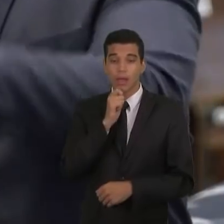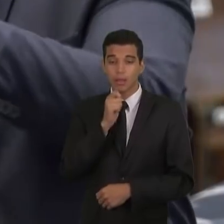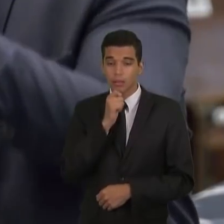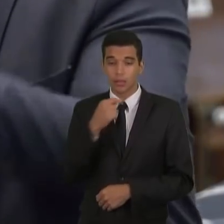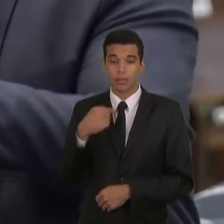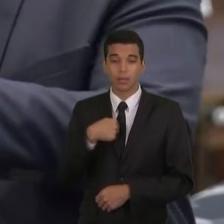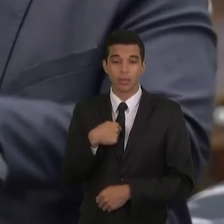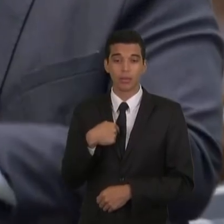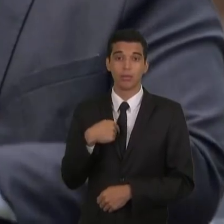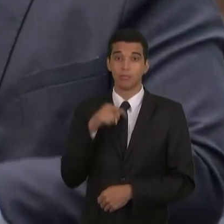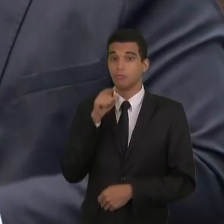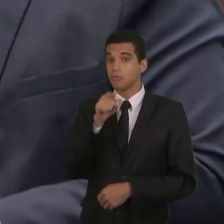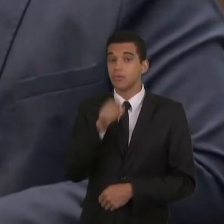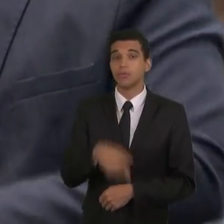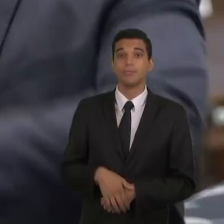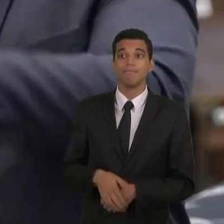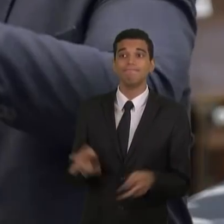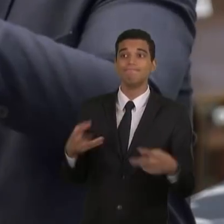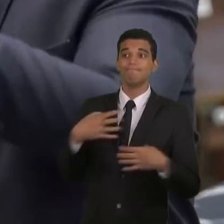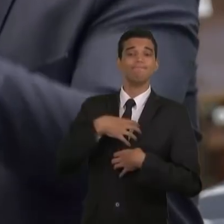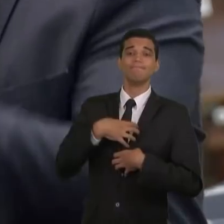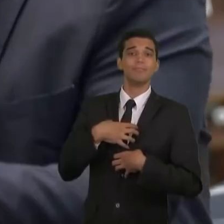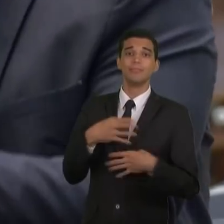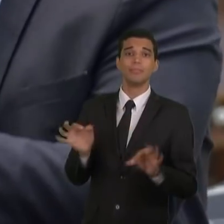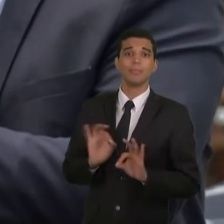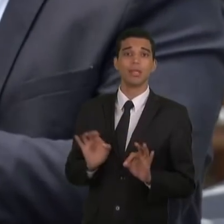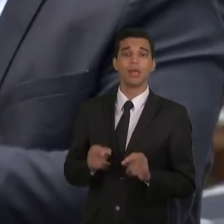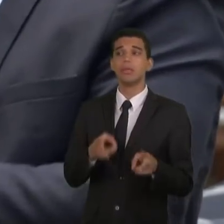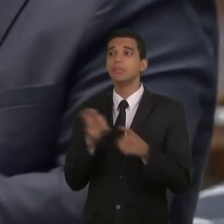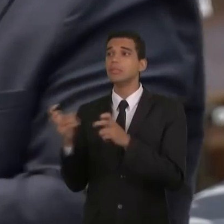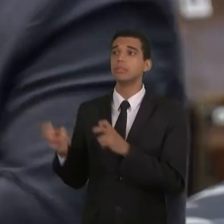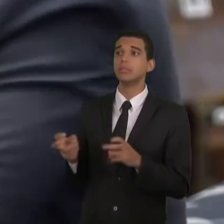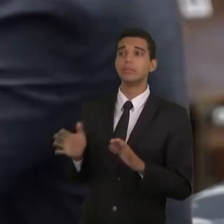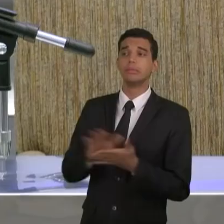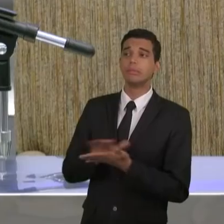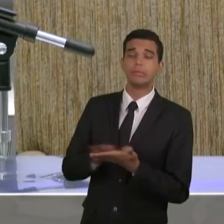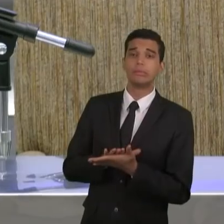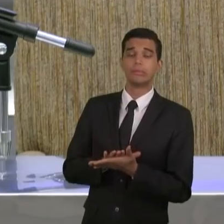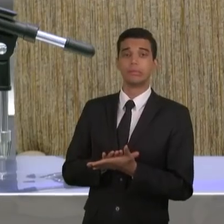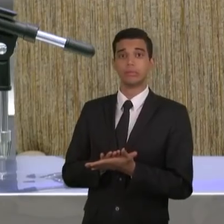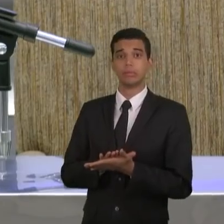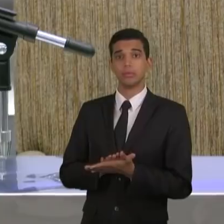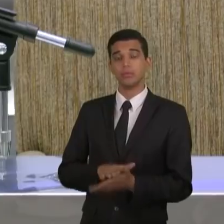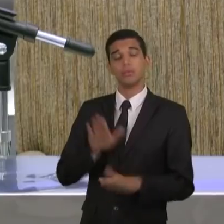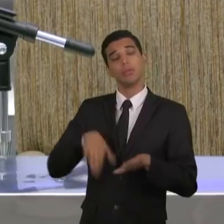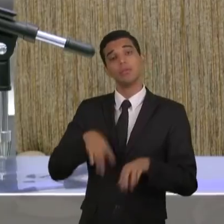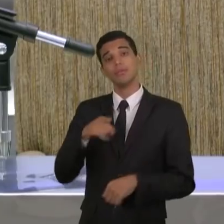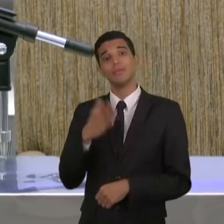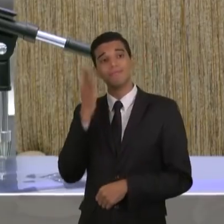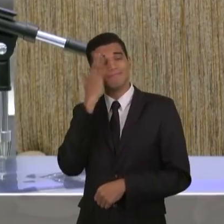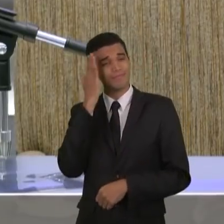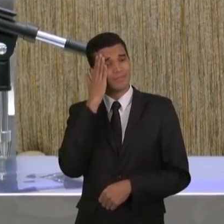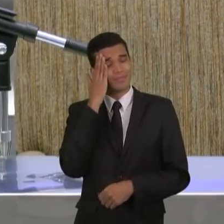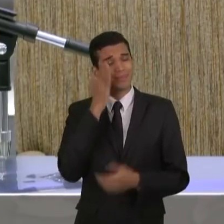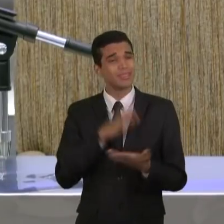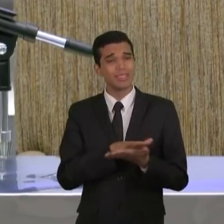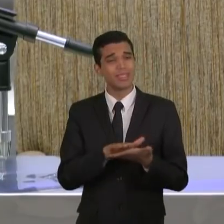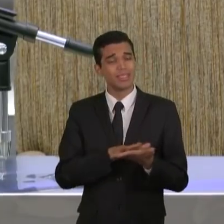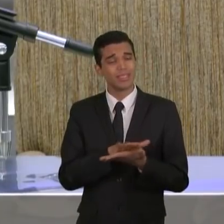e agora não tem visto você pode não está vendo nada você não está entendendo nada